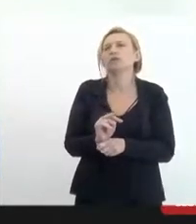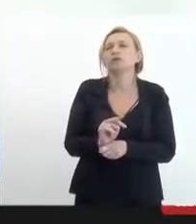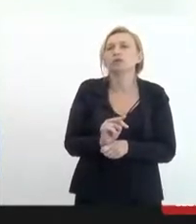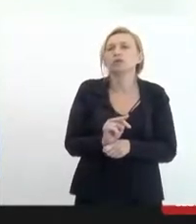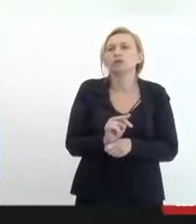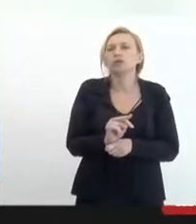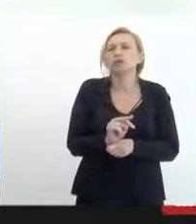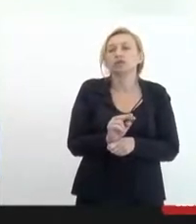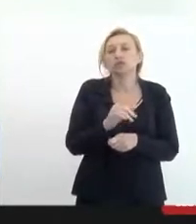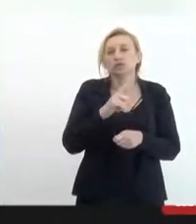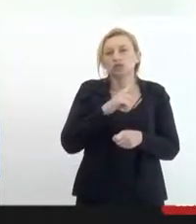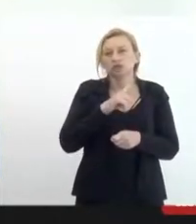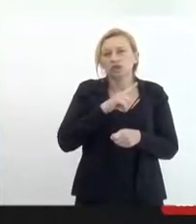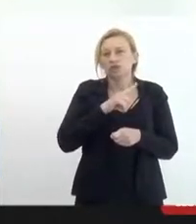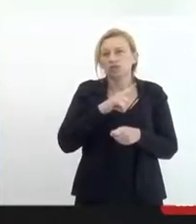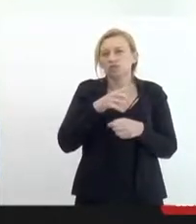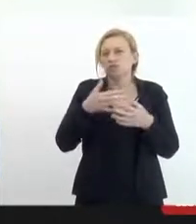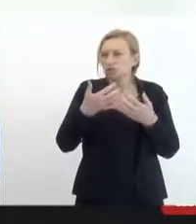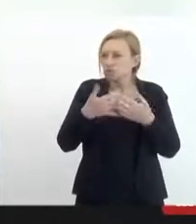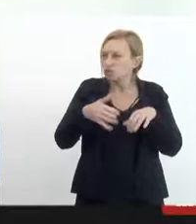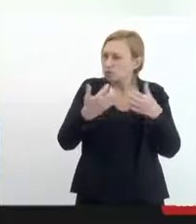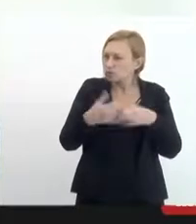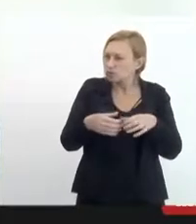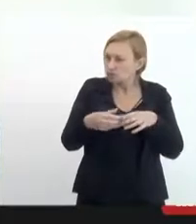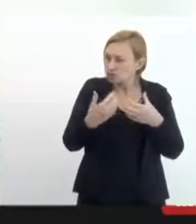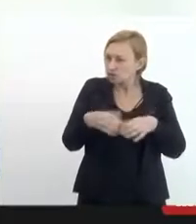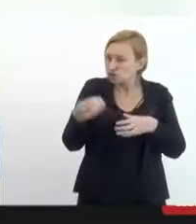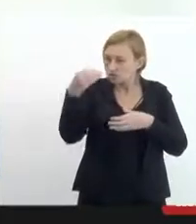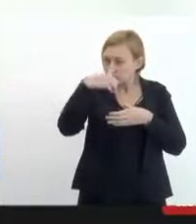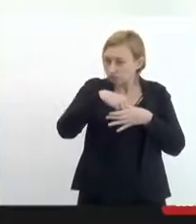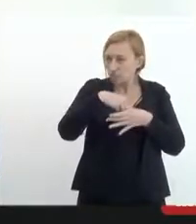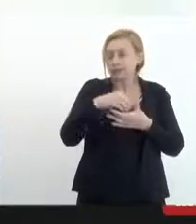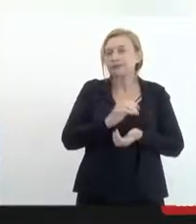inclusive com muitos atritos internos,